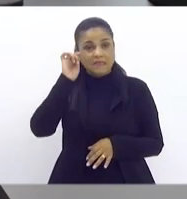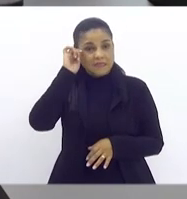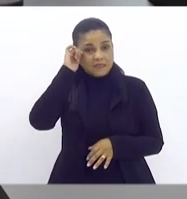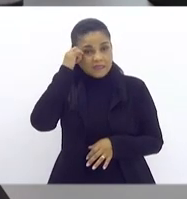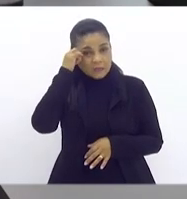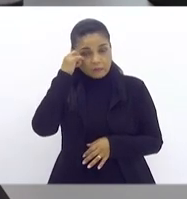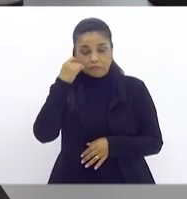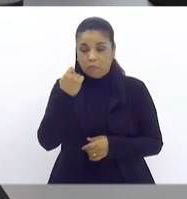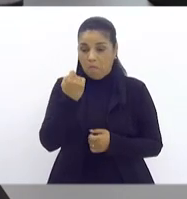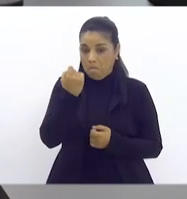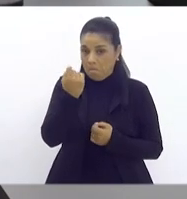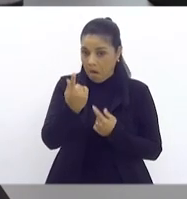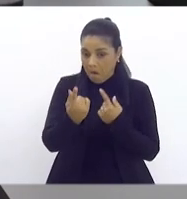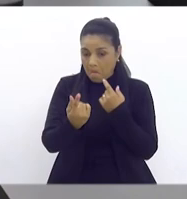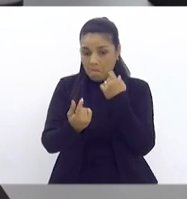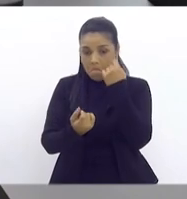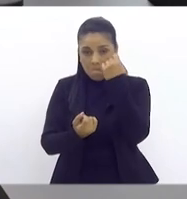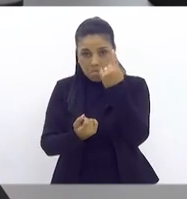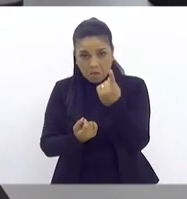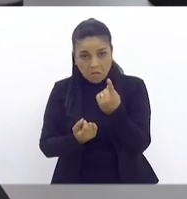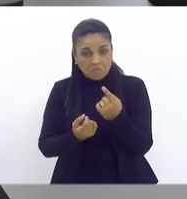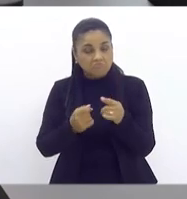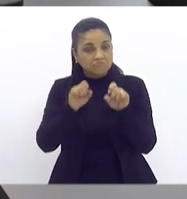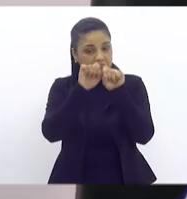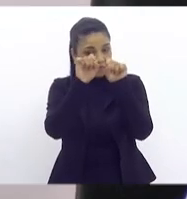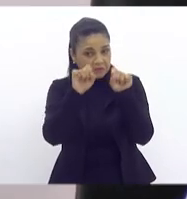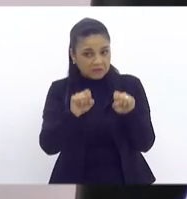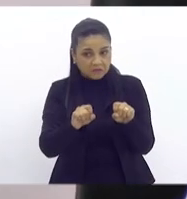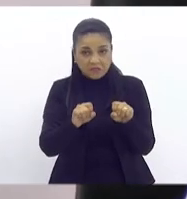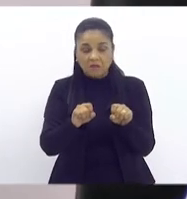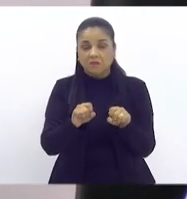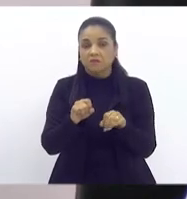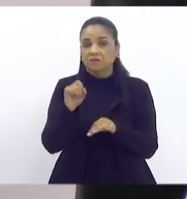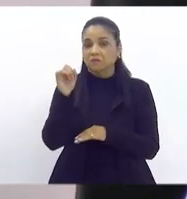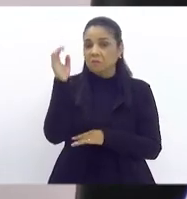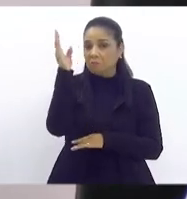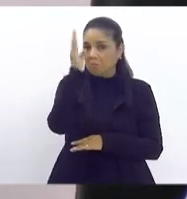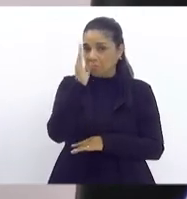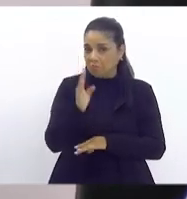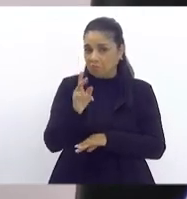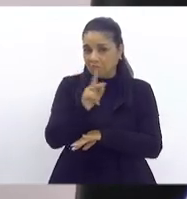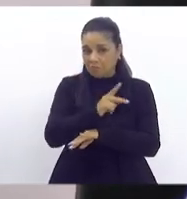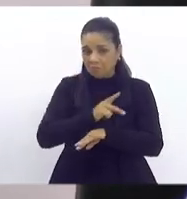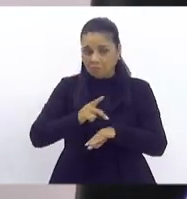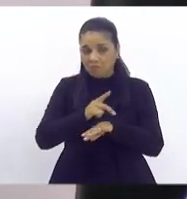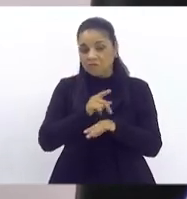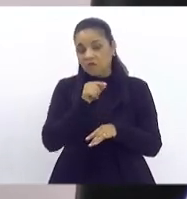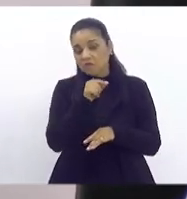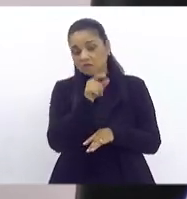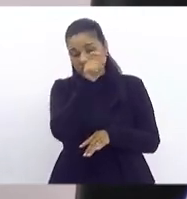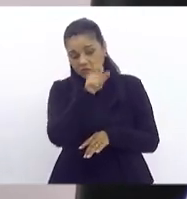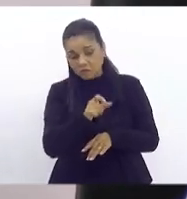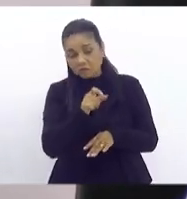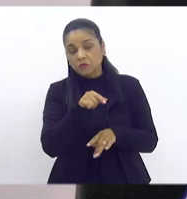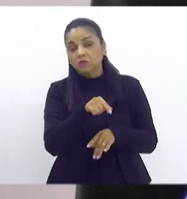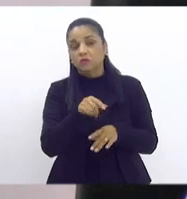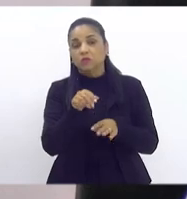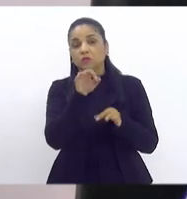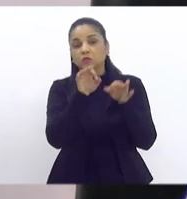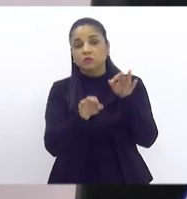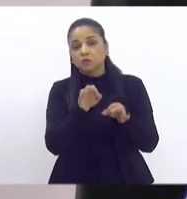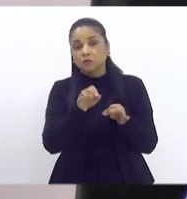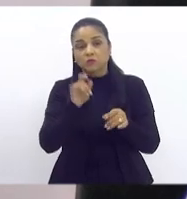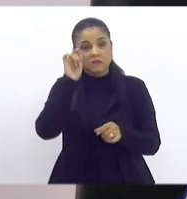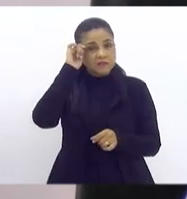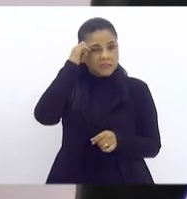de Justiça do nosso país Então gostaria também que o Senhor enquanto um juiz negro também pudesse fazer